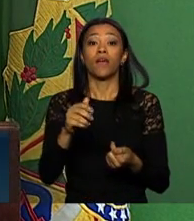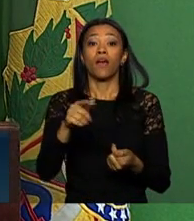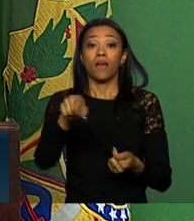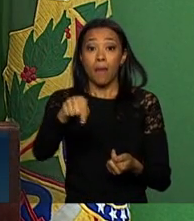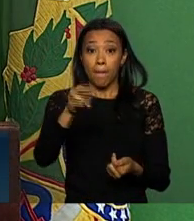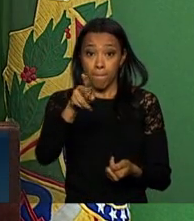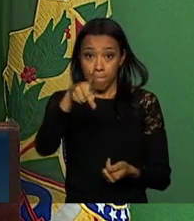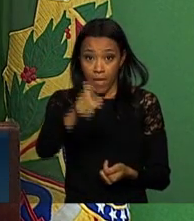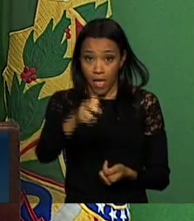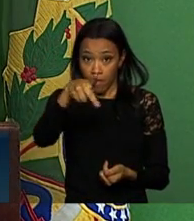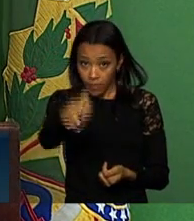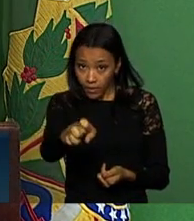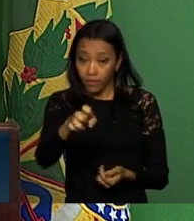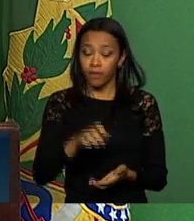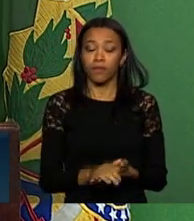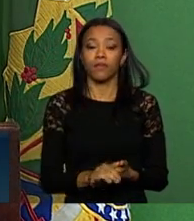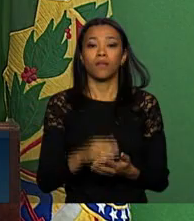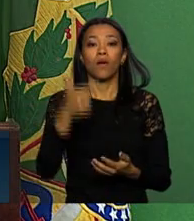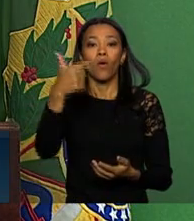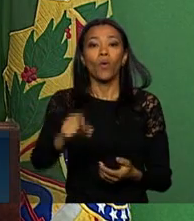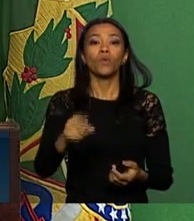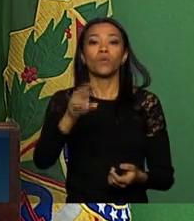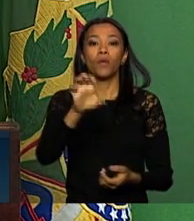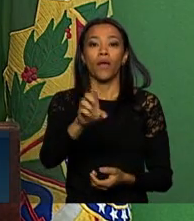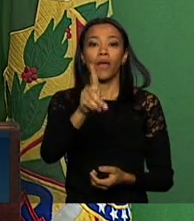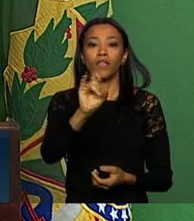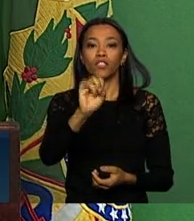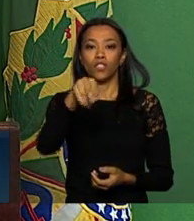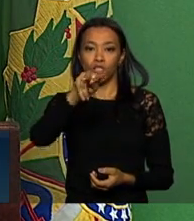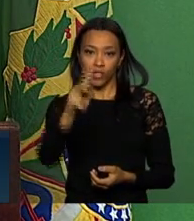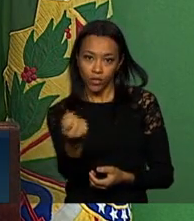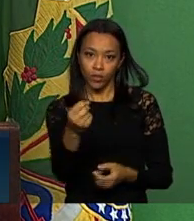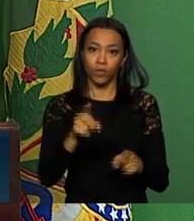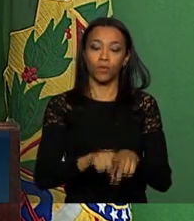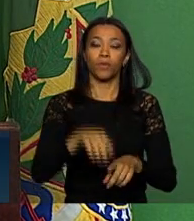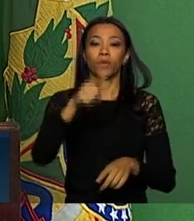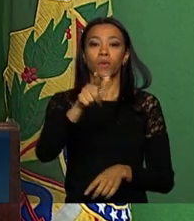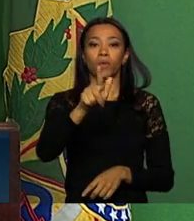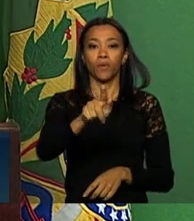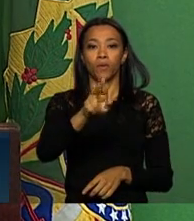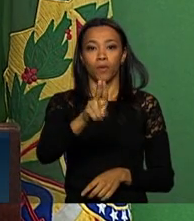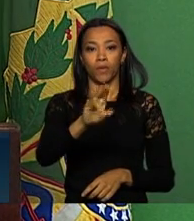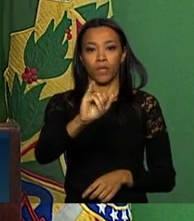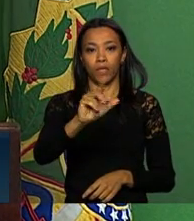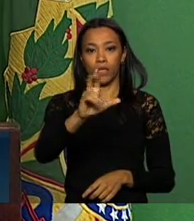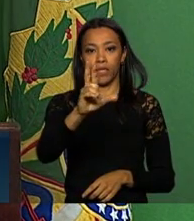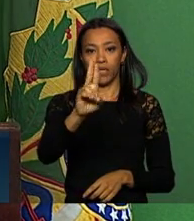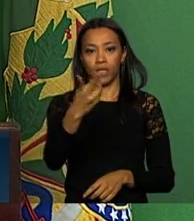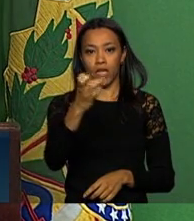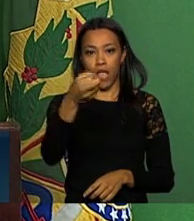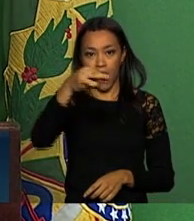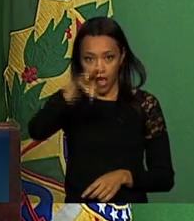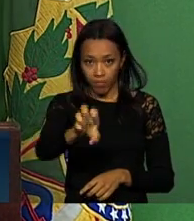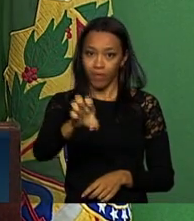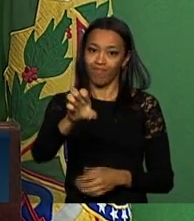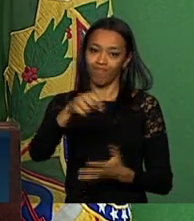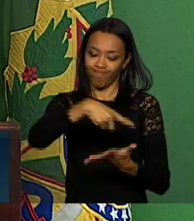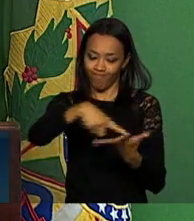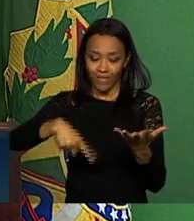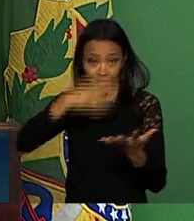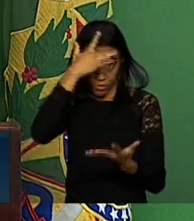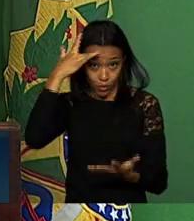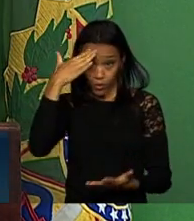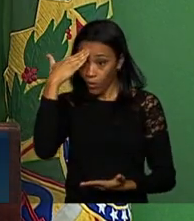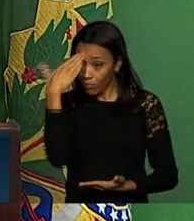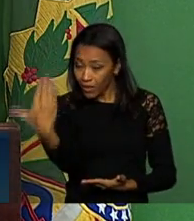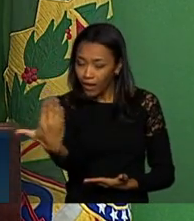Ministro Pepe Vargas ao Ministro Edinho Araújo ao Ministro Guilherme afif Domingos o meu mais